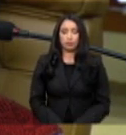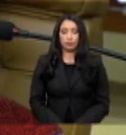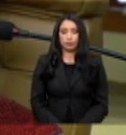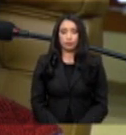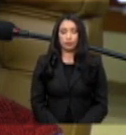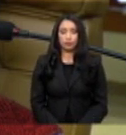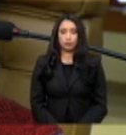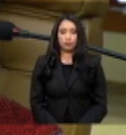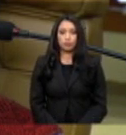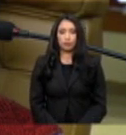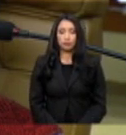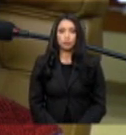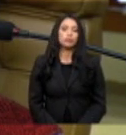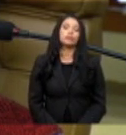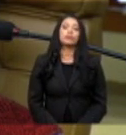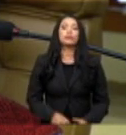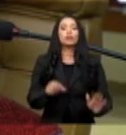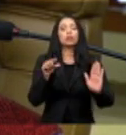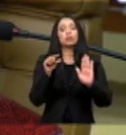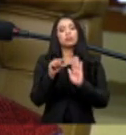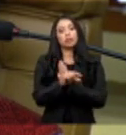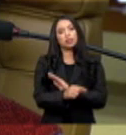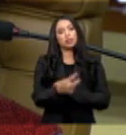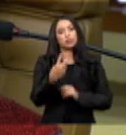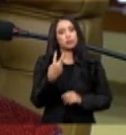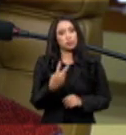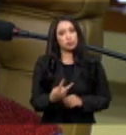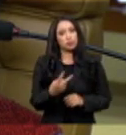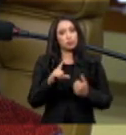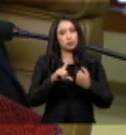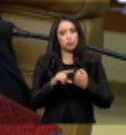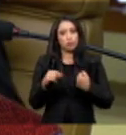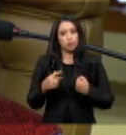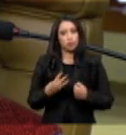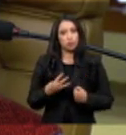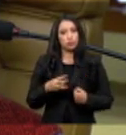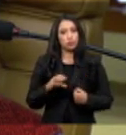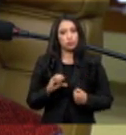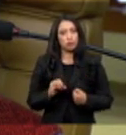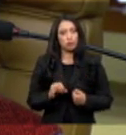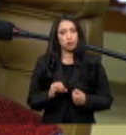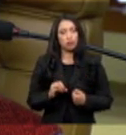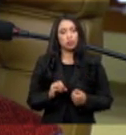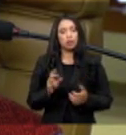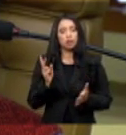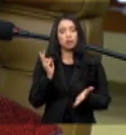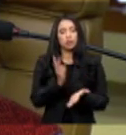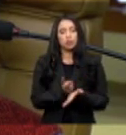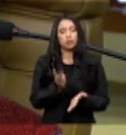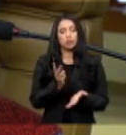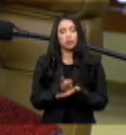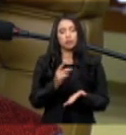O parágrafo 2º do artigo 30 do mesmo diploma legal